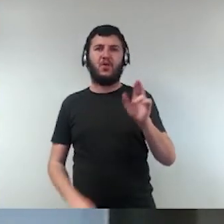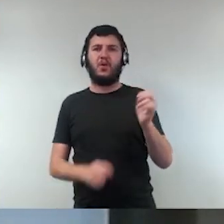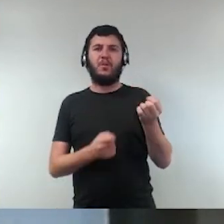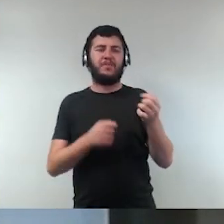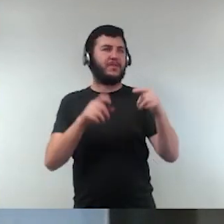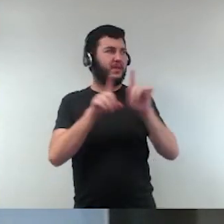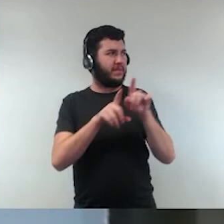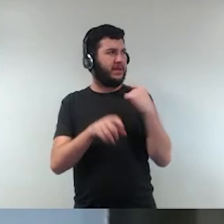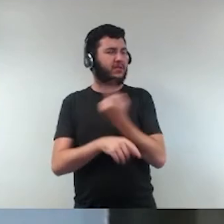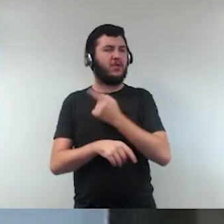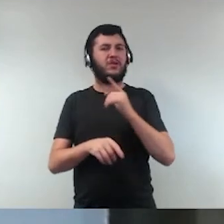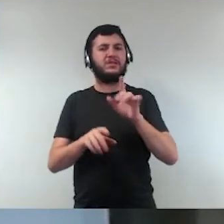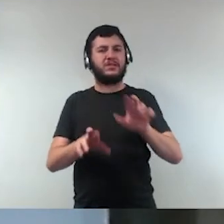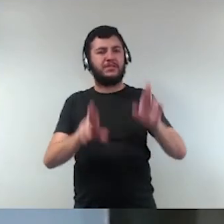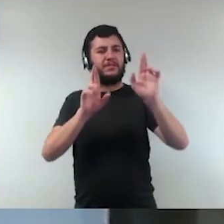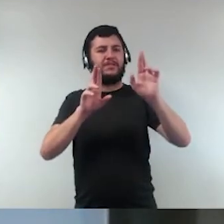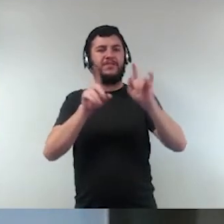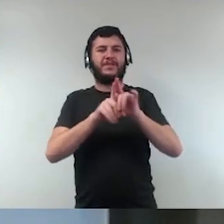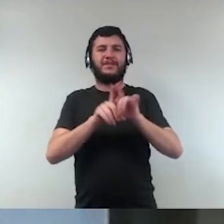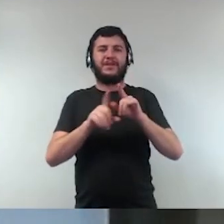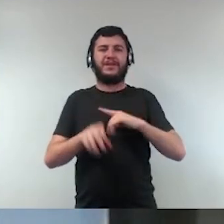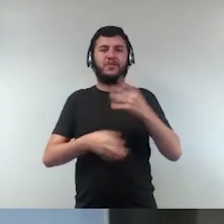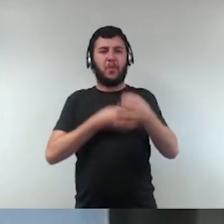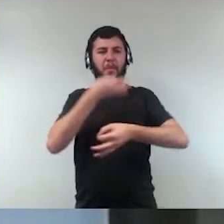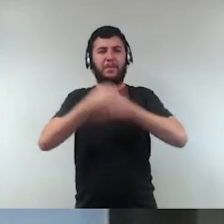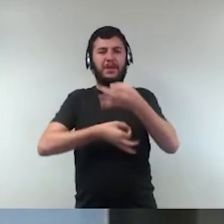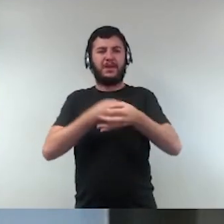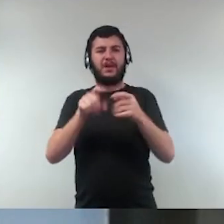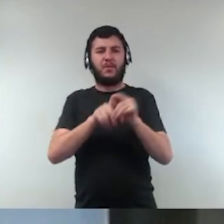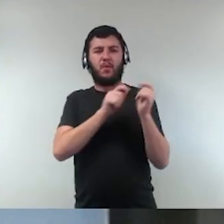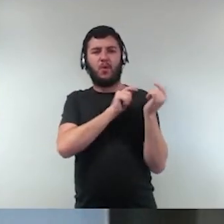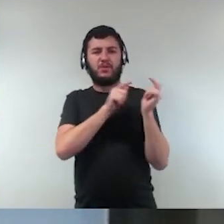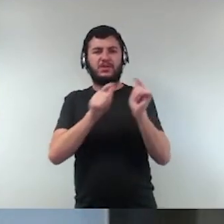gente tem que ter sempre essa posição conservadora para evitar